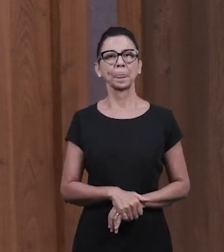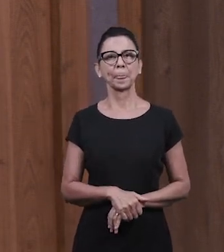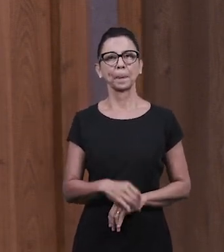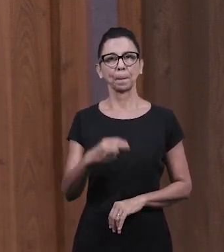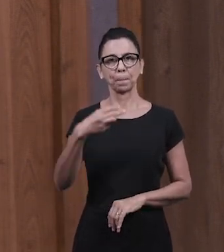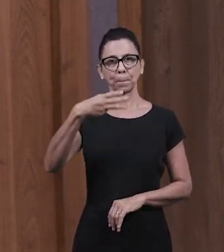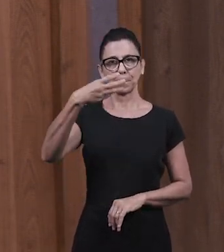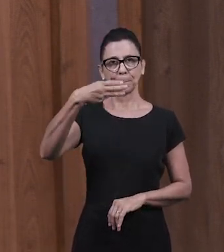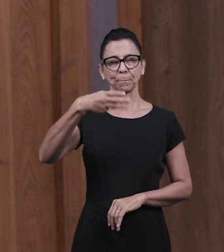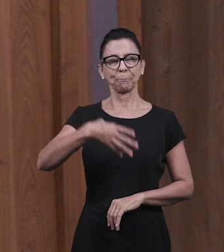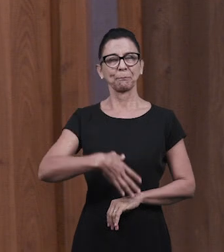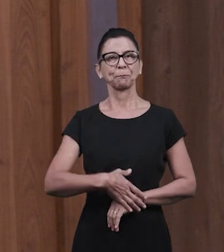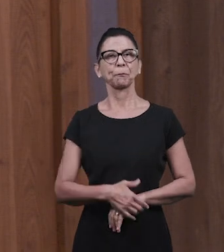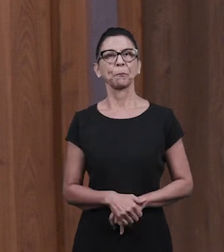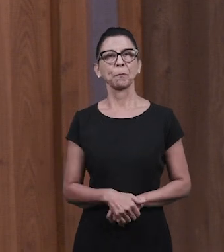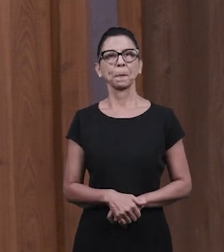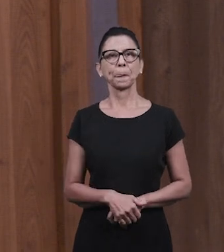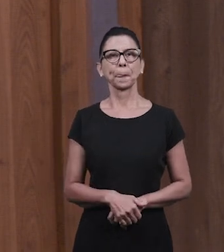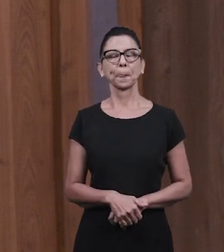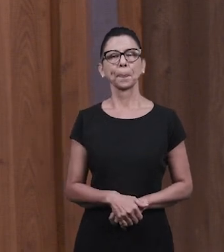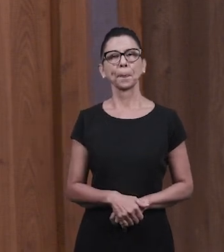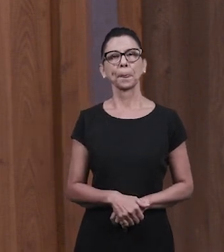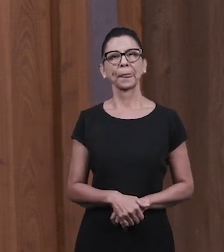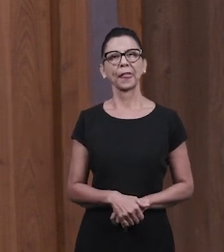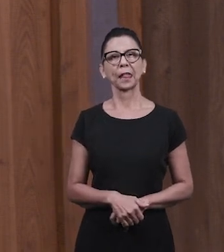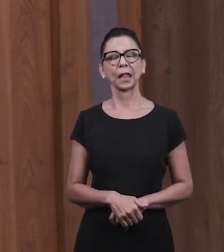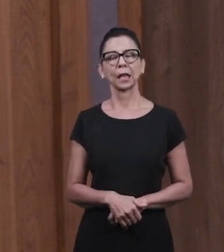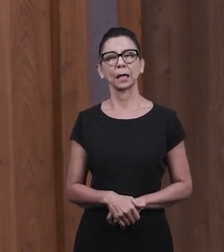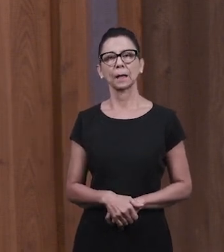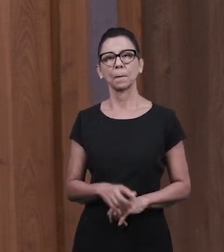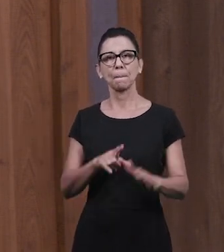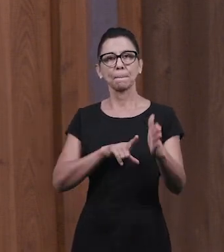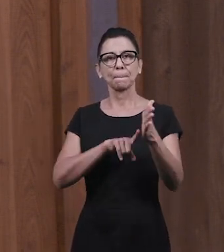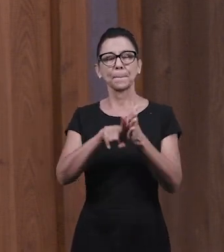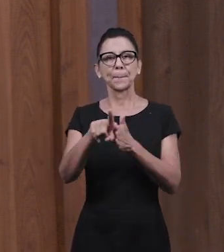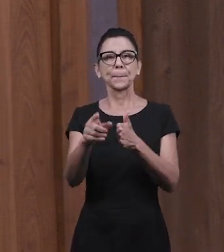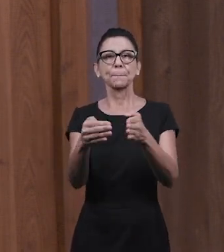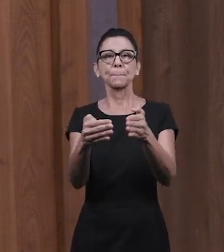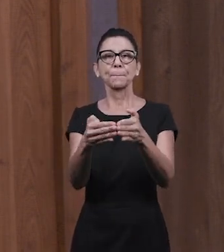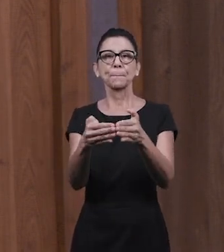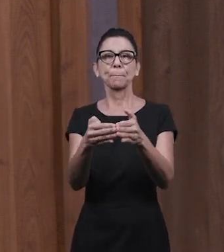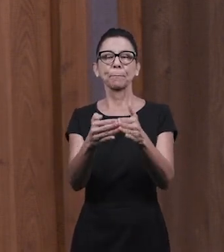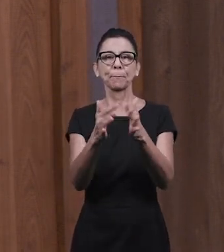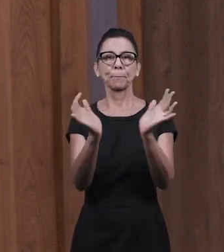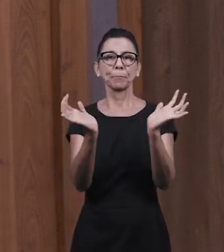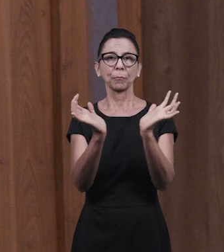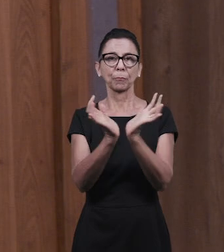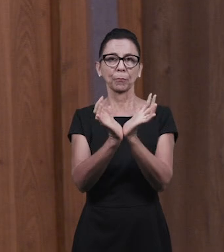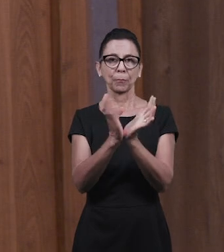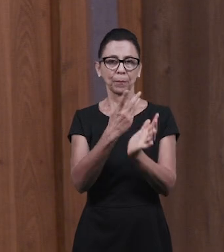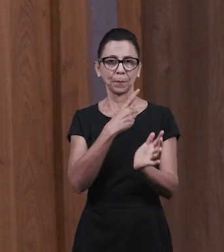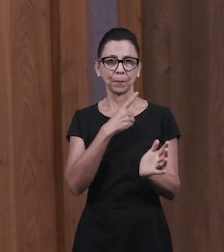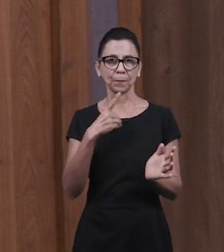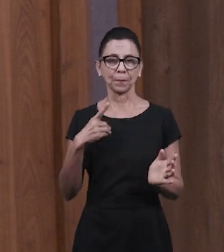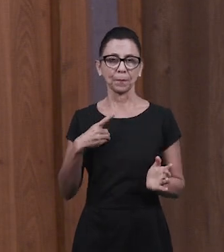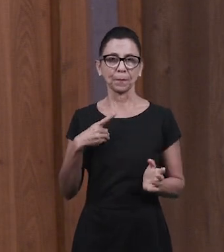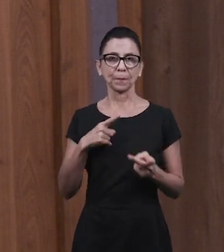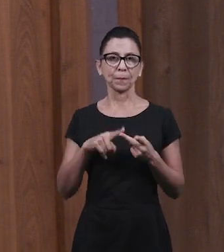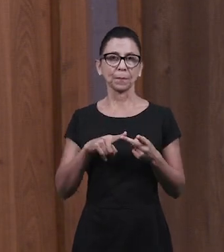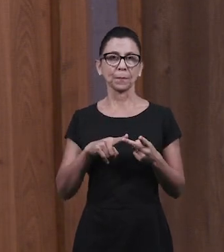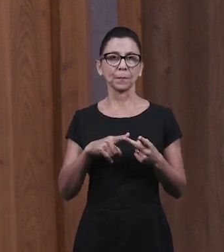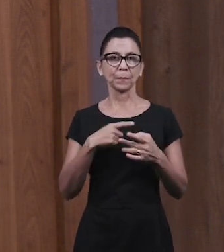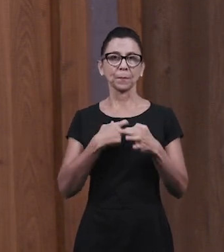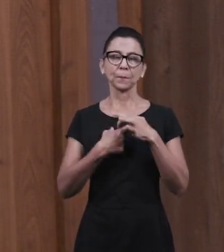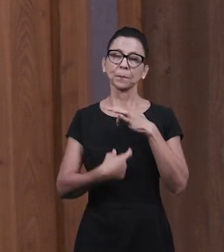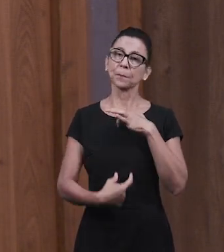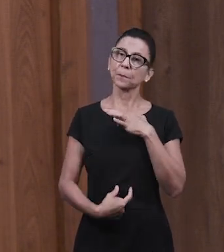do nosso estudo de hoje, que são perguntas que são direcionadas para os diáconos e obreiros.